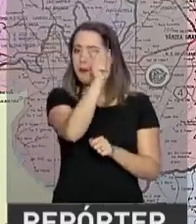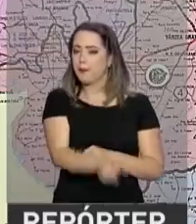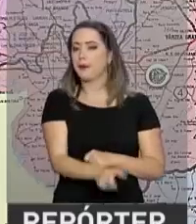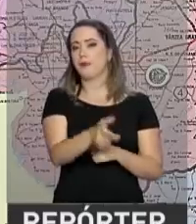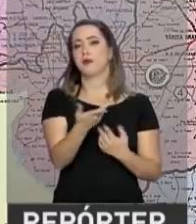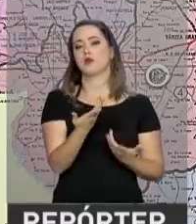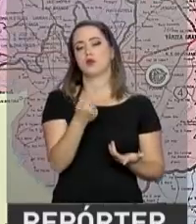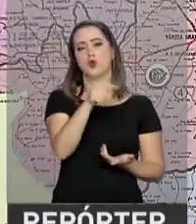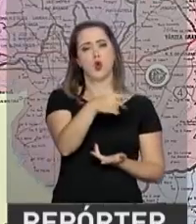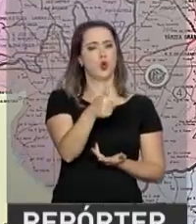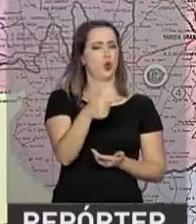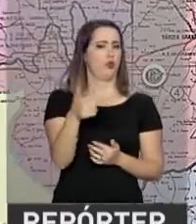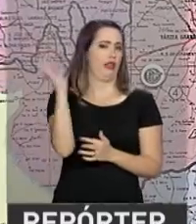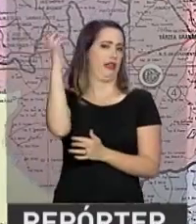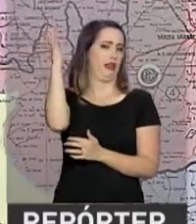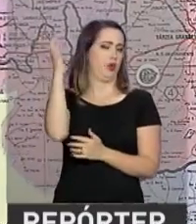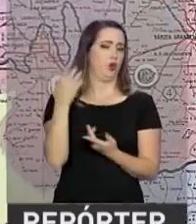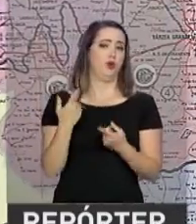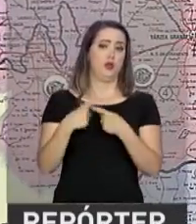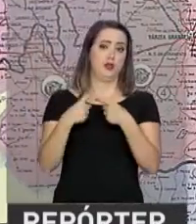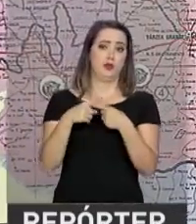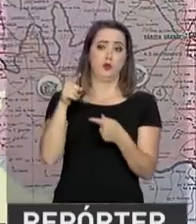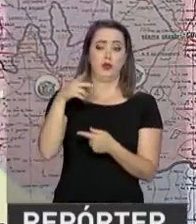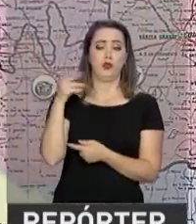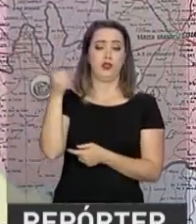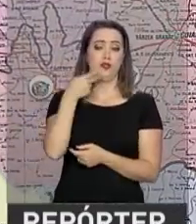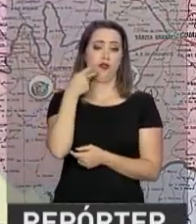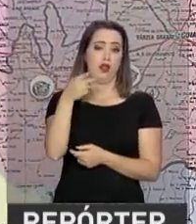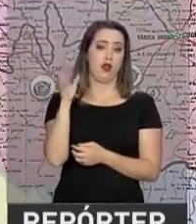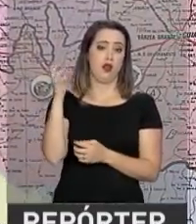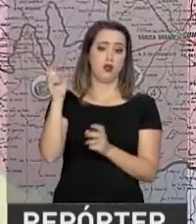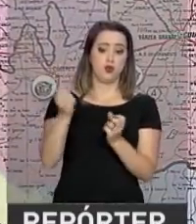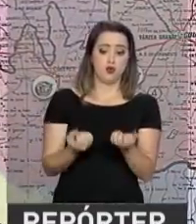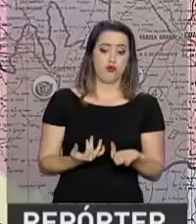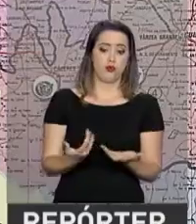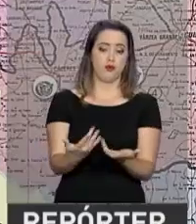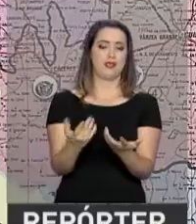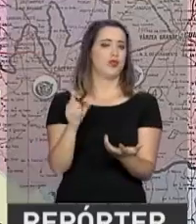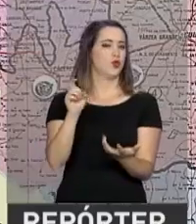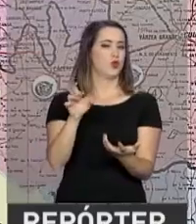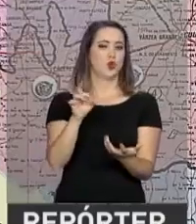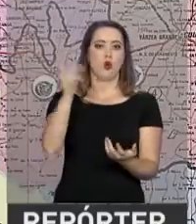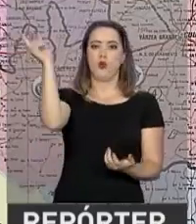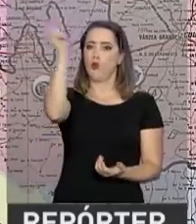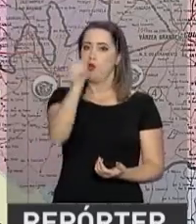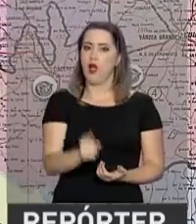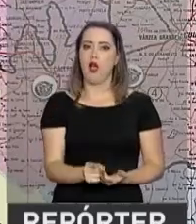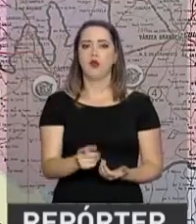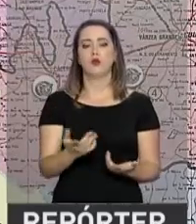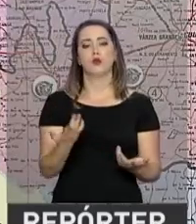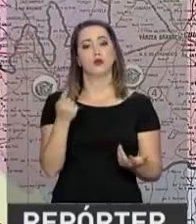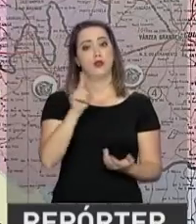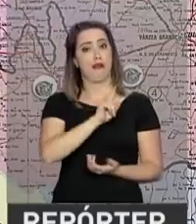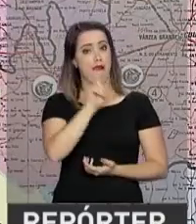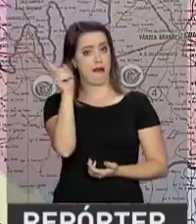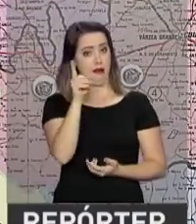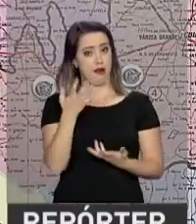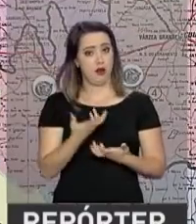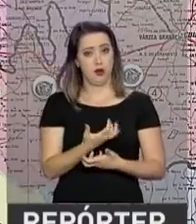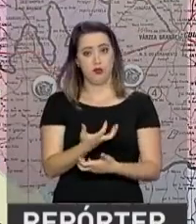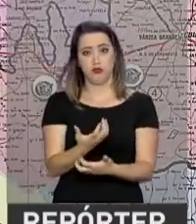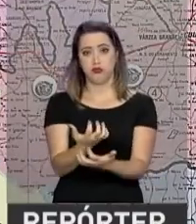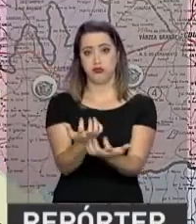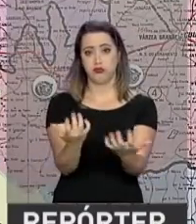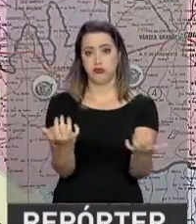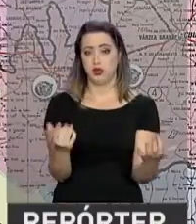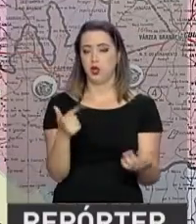são de causas naturais o que a gente chama de incêndio por causa natural é o incêndio raio né então lá na chapada não foi por raio foi